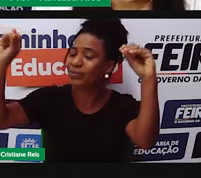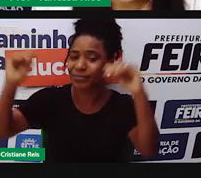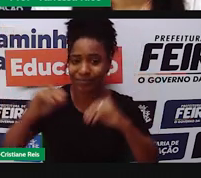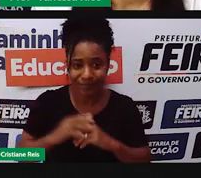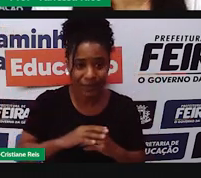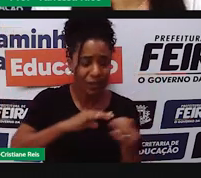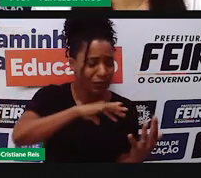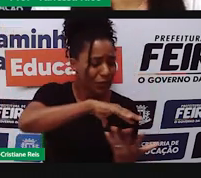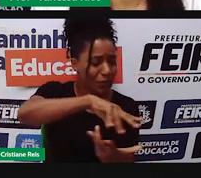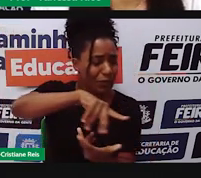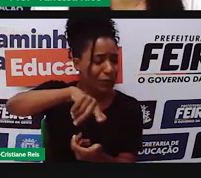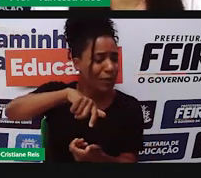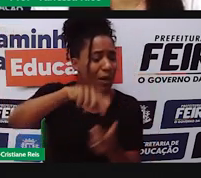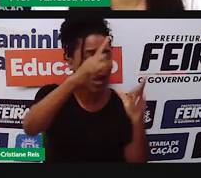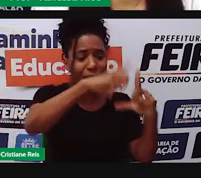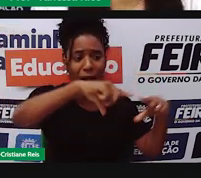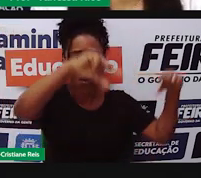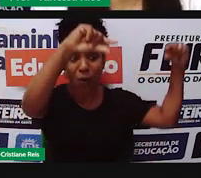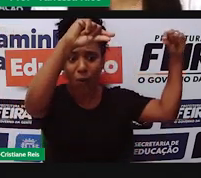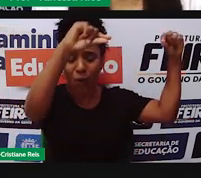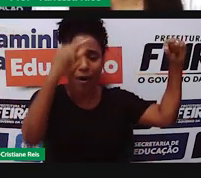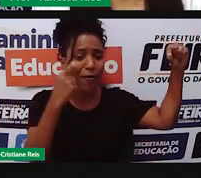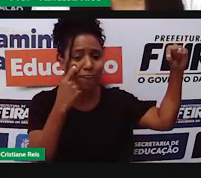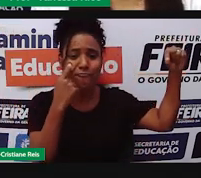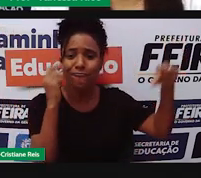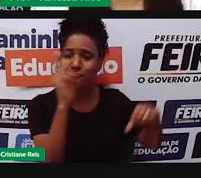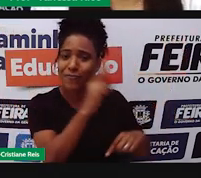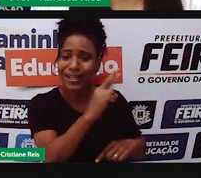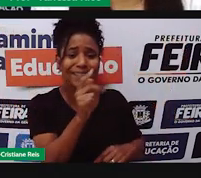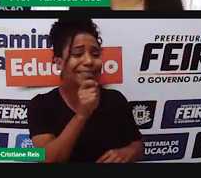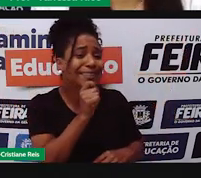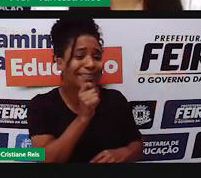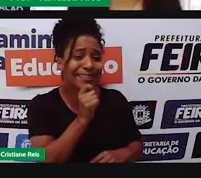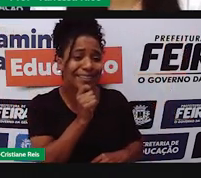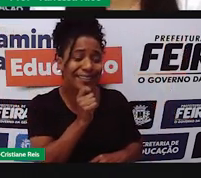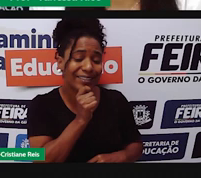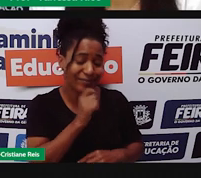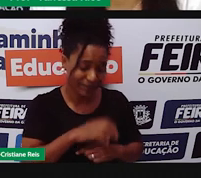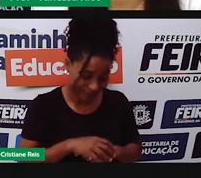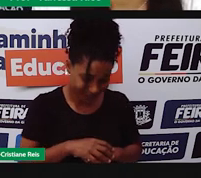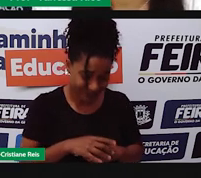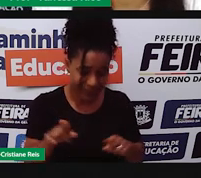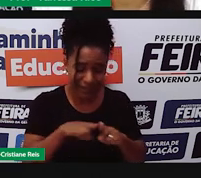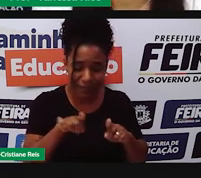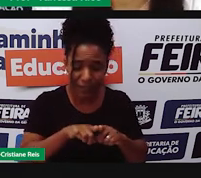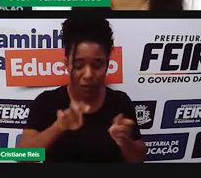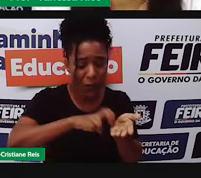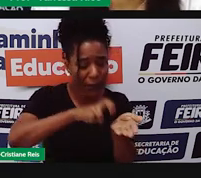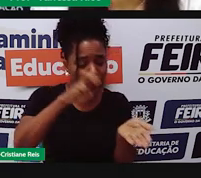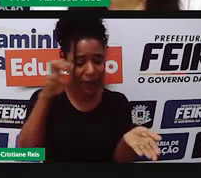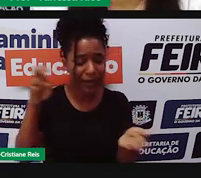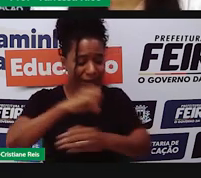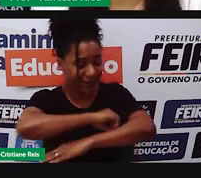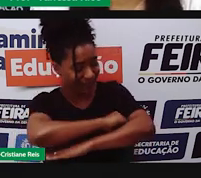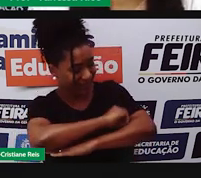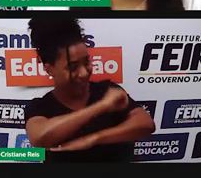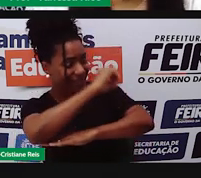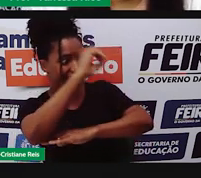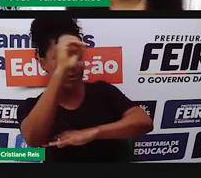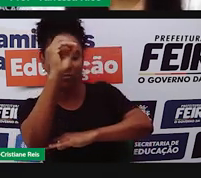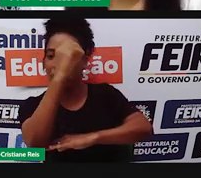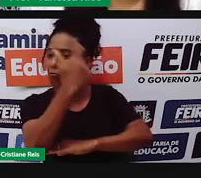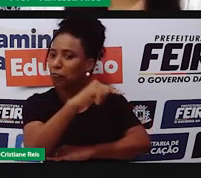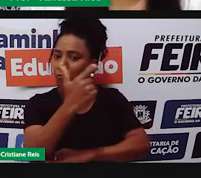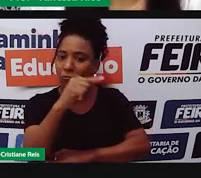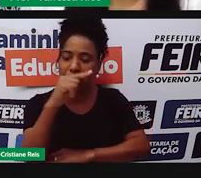ver a lua e a gente também não ia ter o dia, a formação do dia. A gente viveria aí numa noite